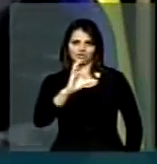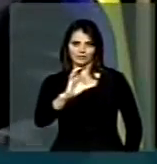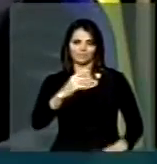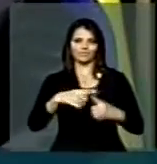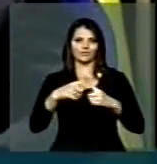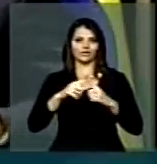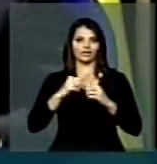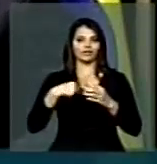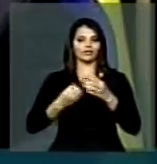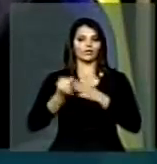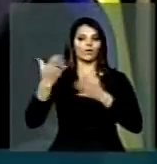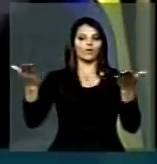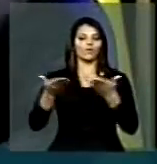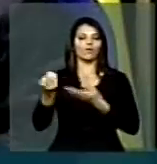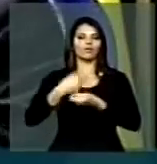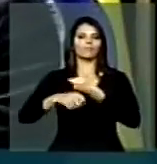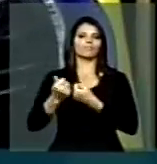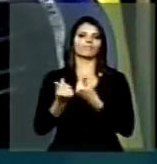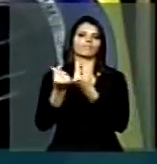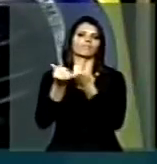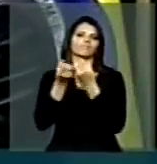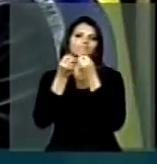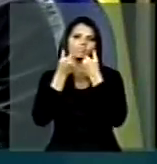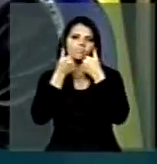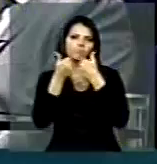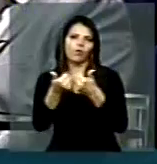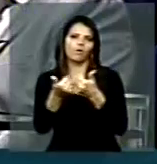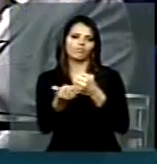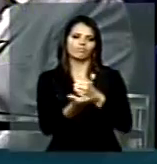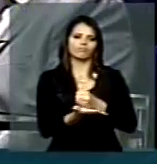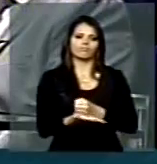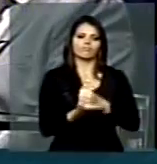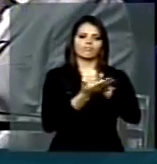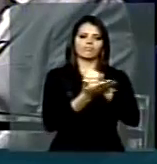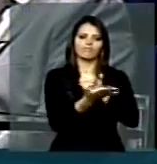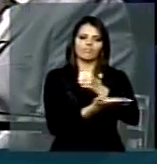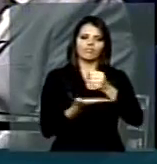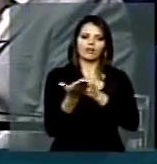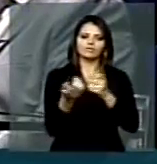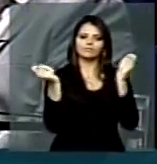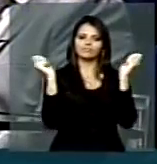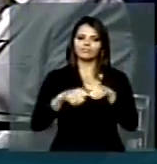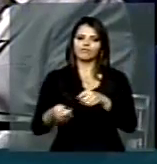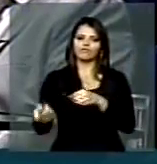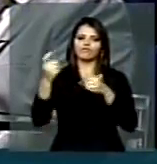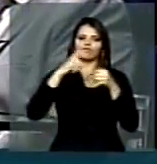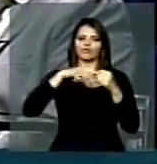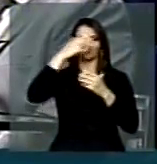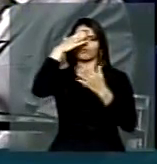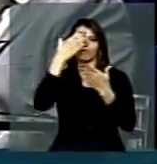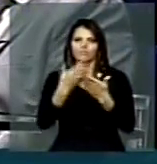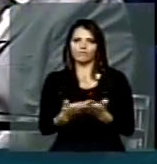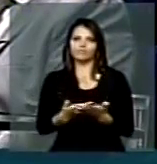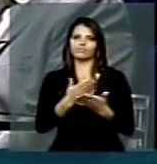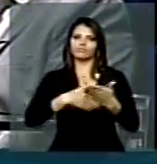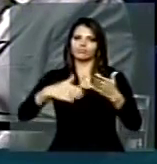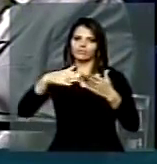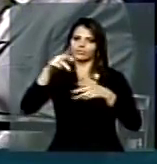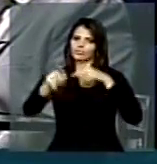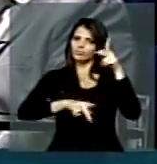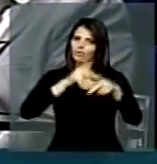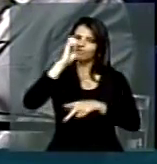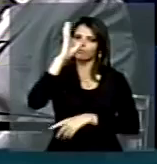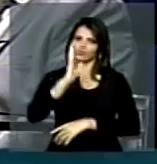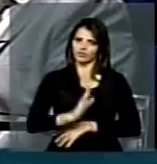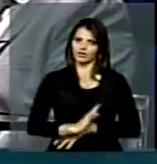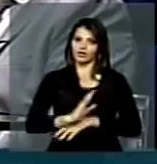um ambiente econômico saudável, com fundamentos sólidos, que permitam a recuperação desta confiança e da credibilidade brasileira.